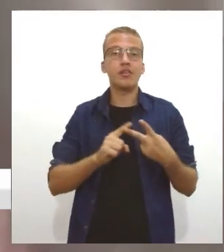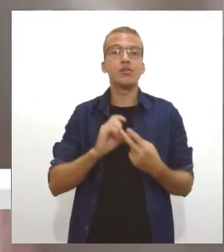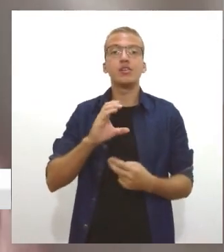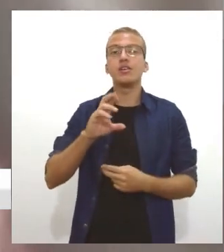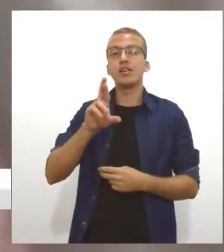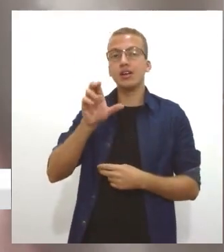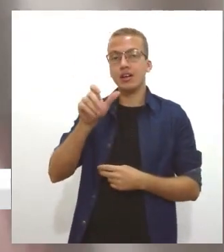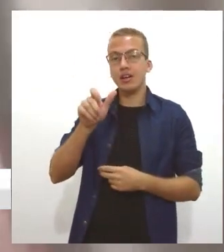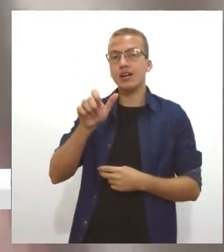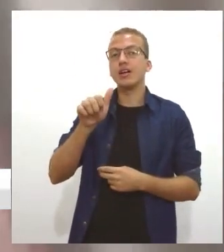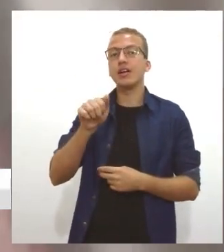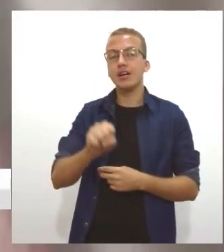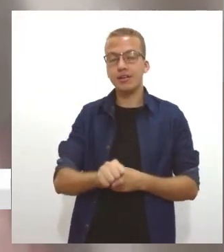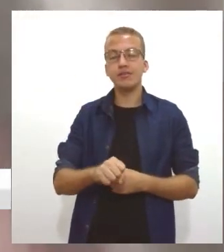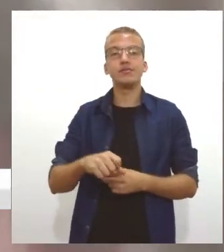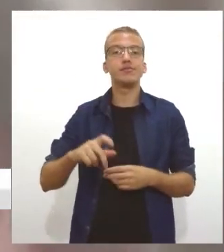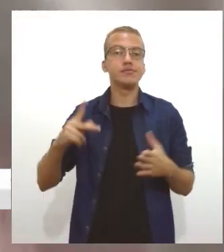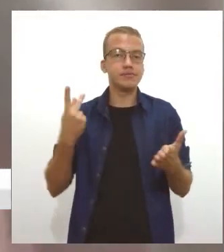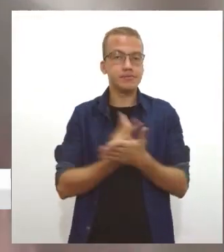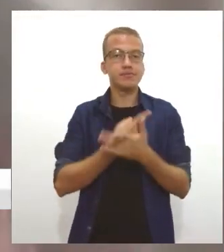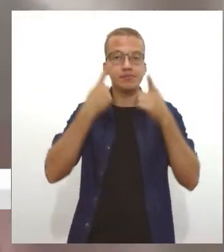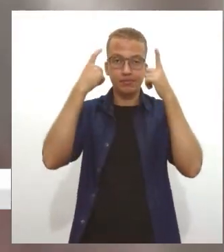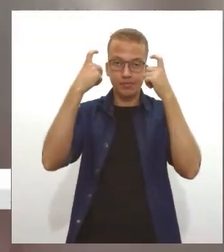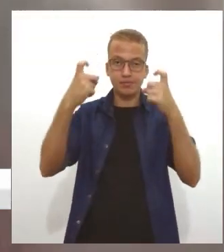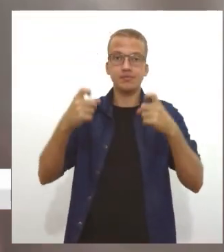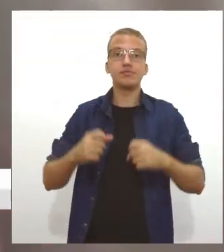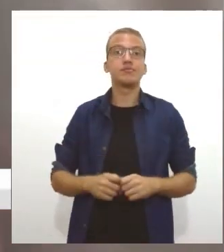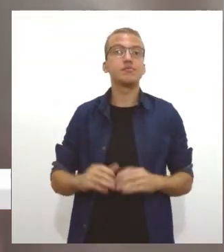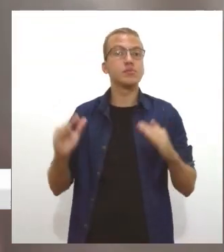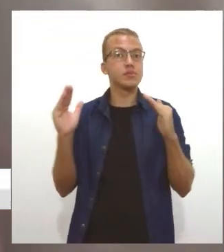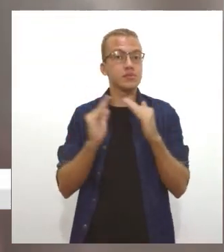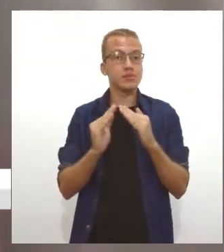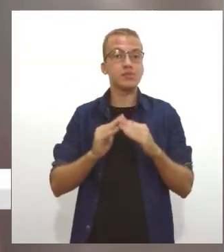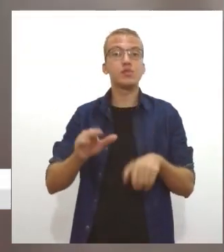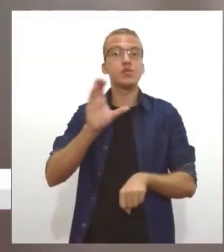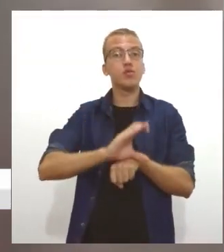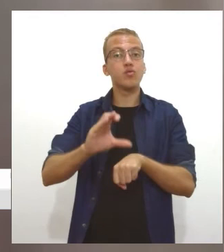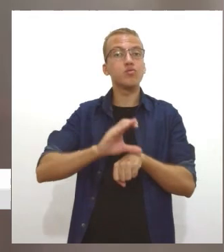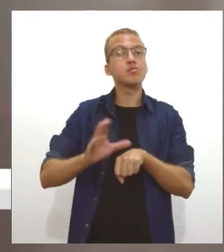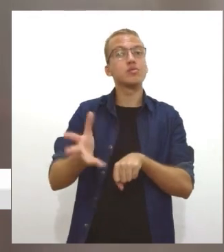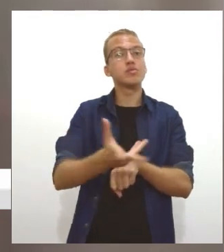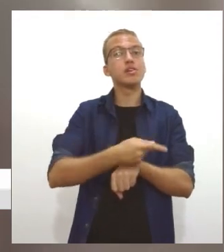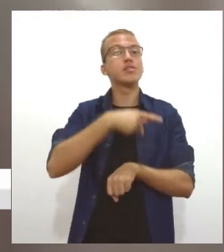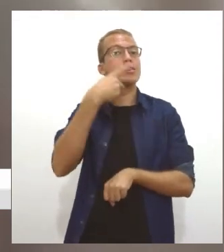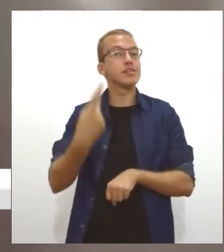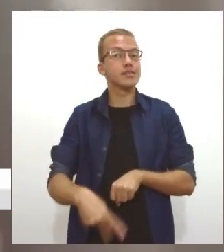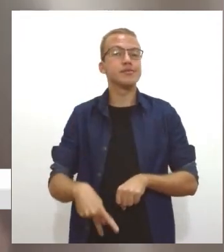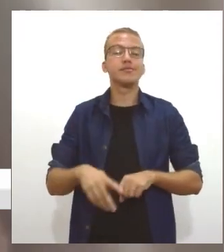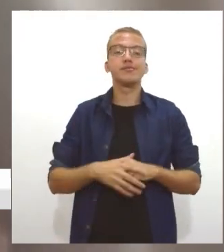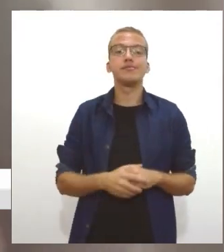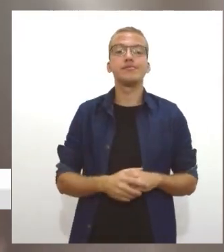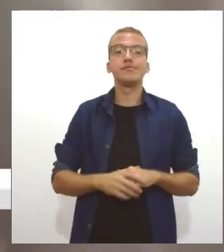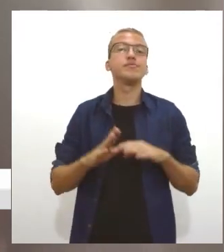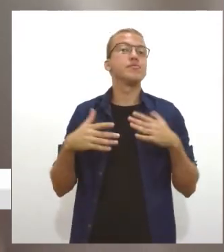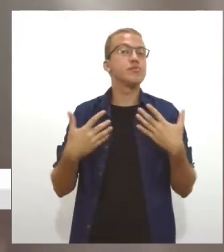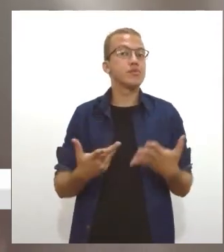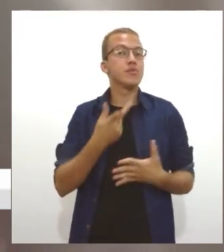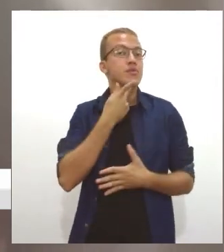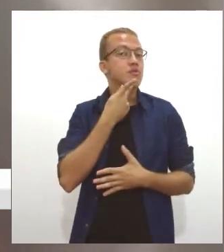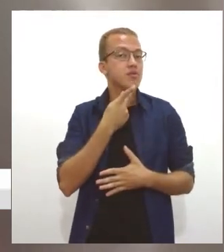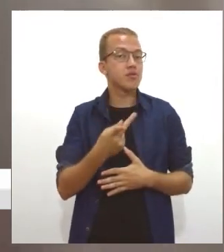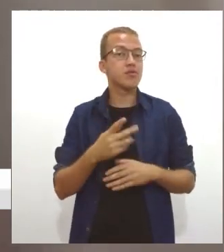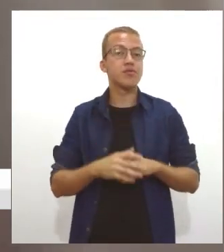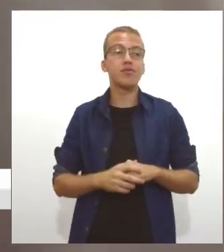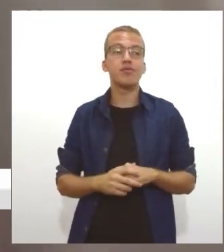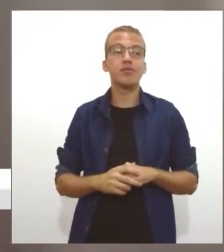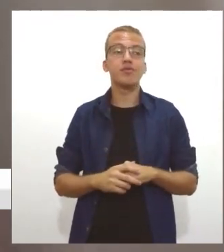doméstica para os cursos que nós abrimos aqui de qualificação. Sim. Então, foi o que eu disse, nós não temos mais uma